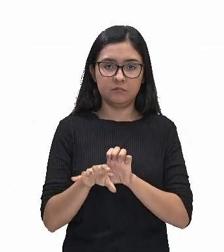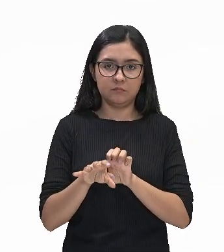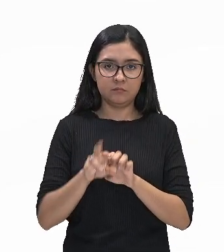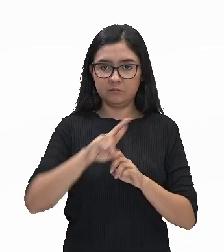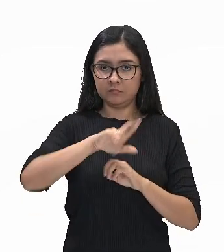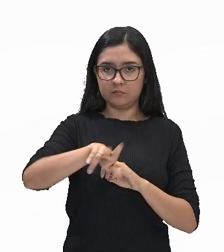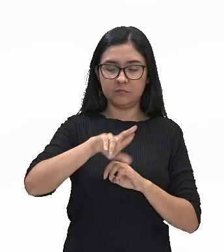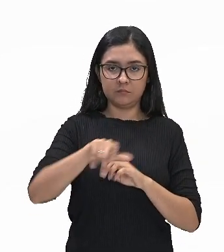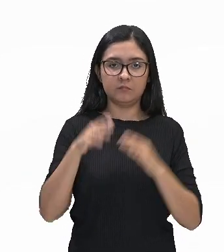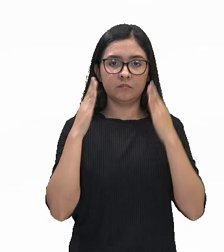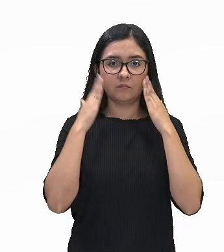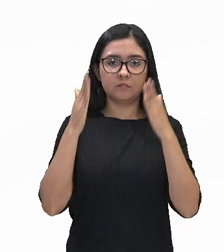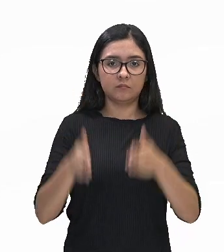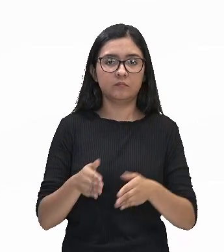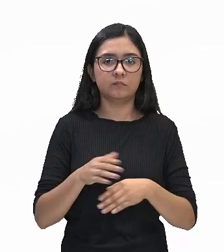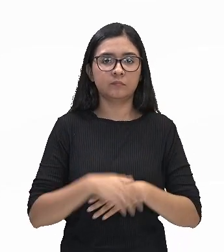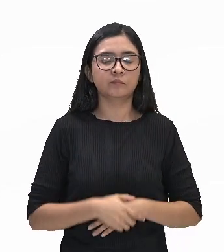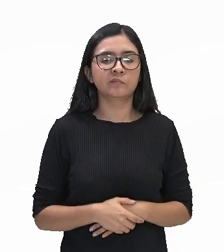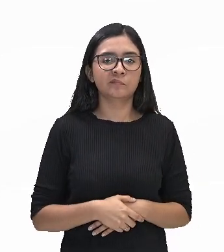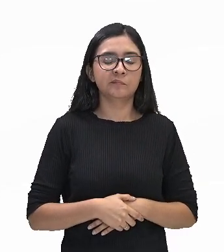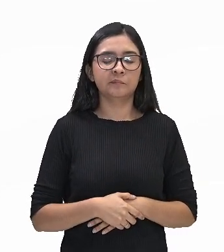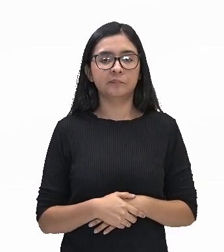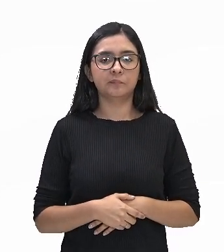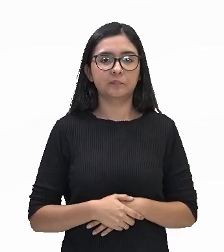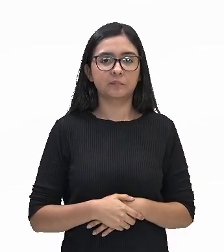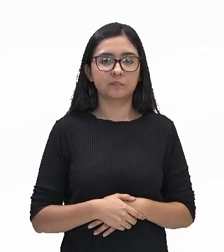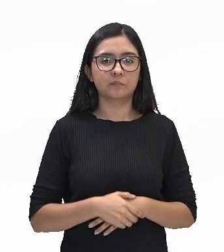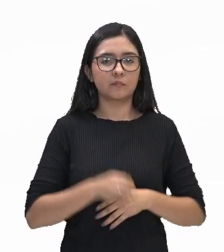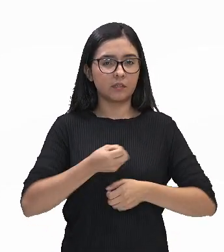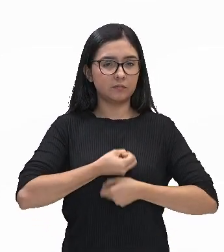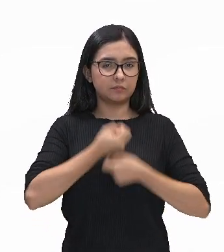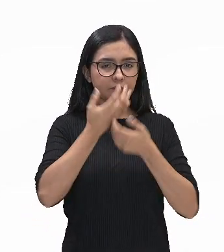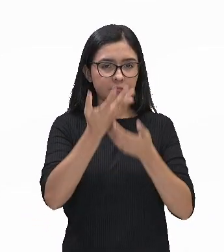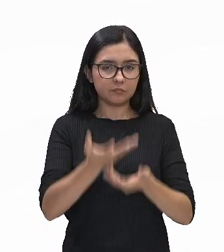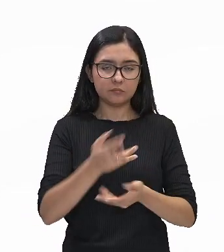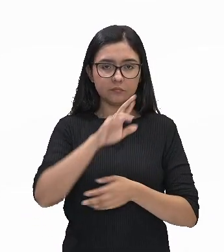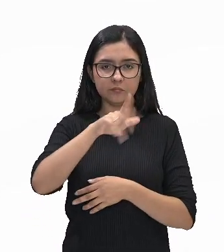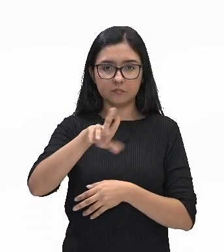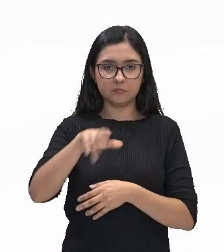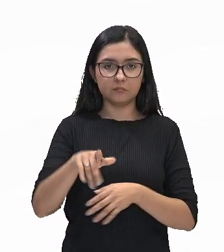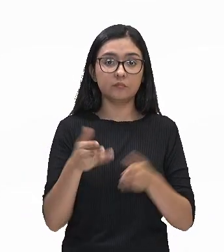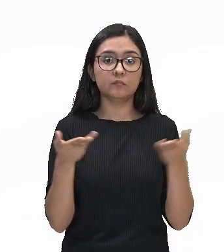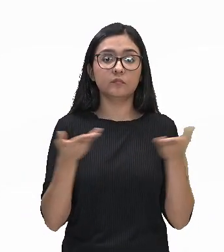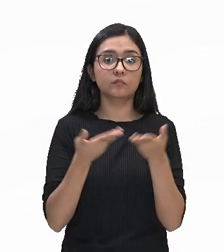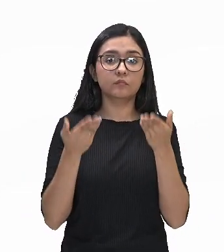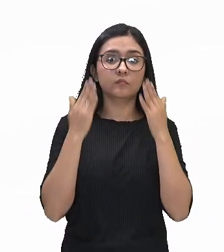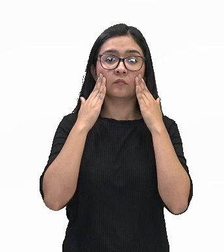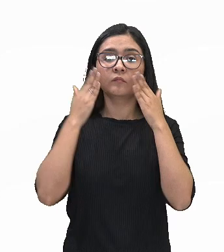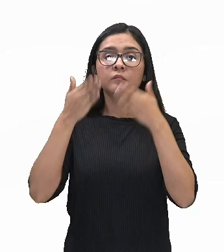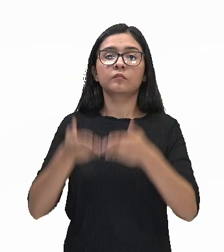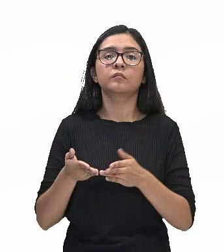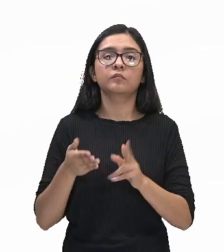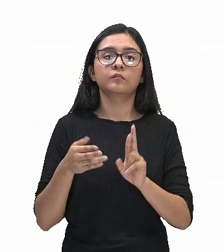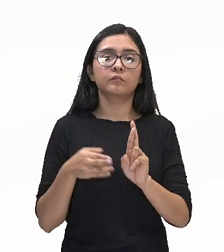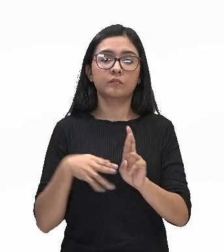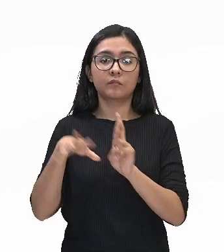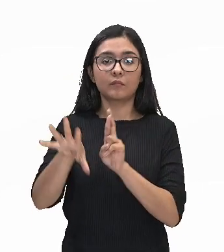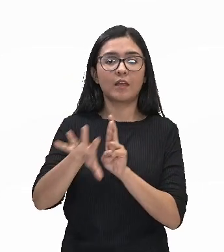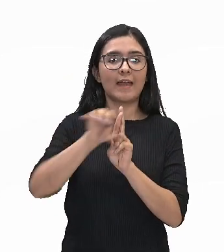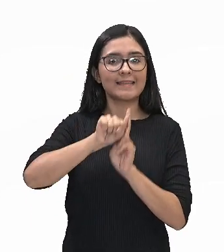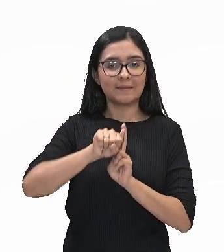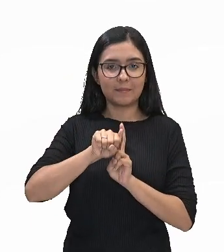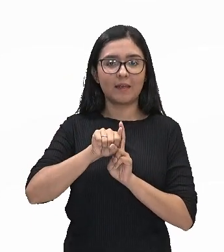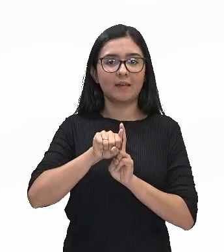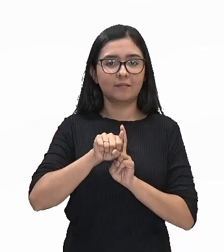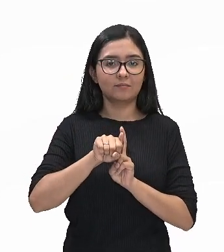naquele que manda a mensagem, né, que expressa. Ele está num receptor, em quem vai